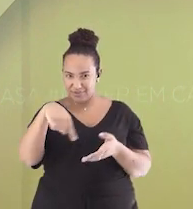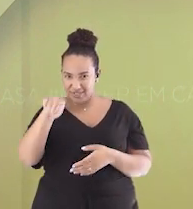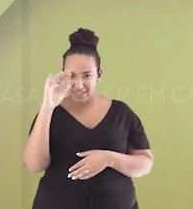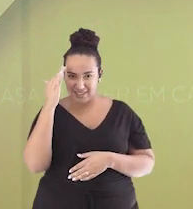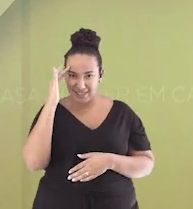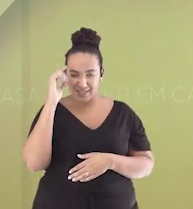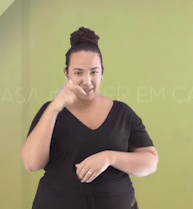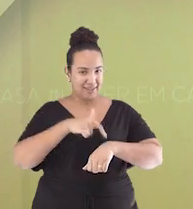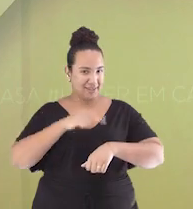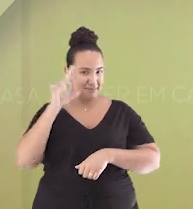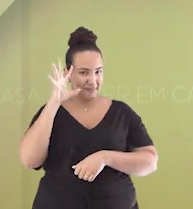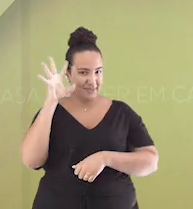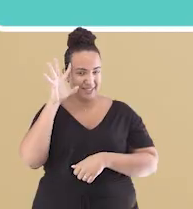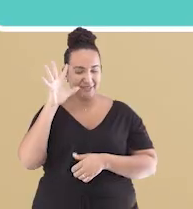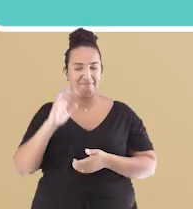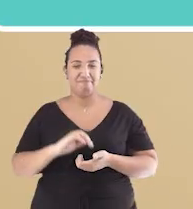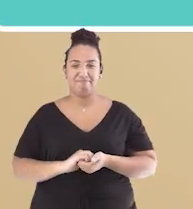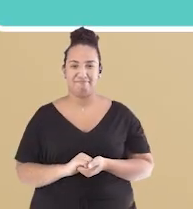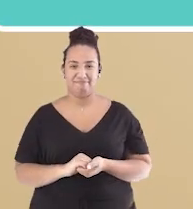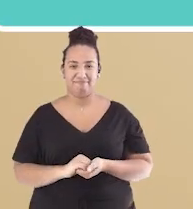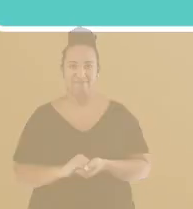Um tempo para vocês pensarem.